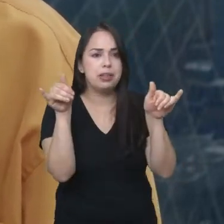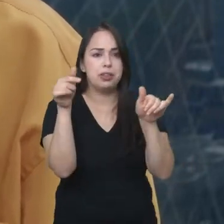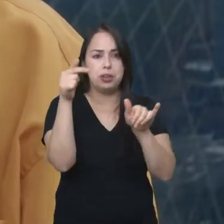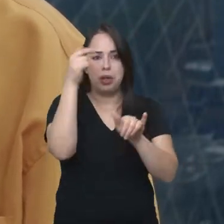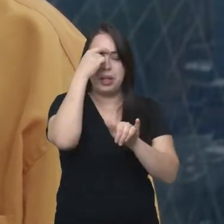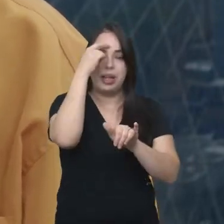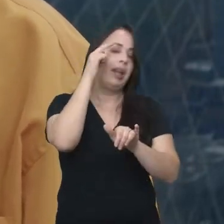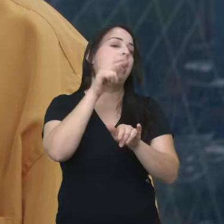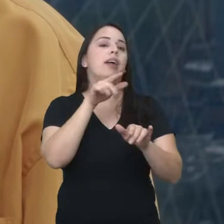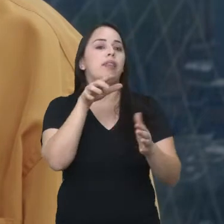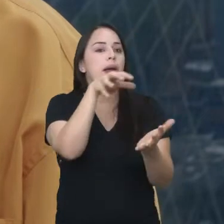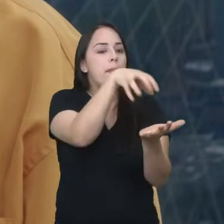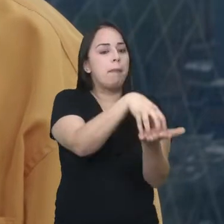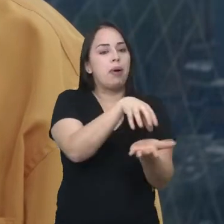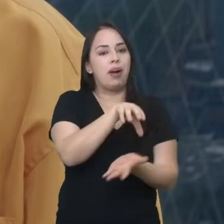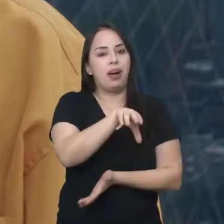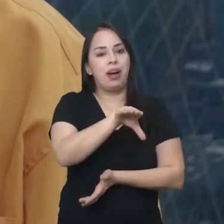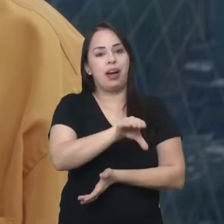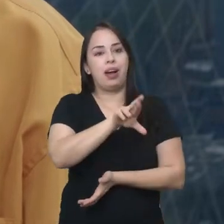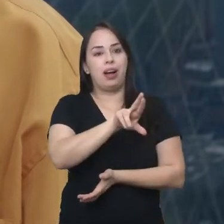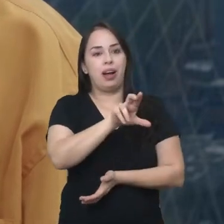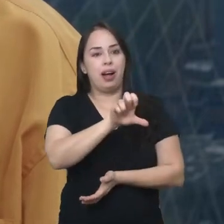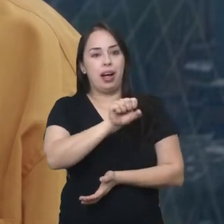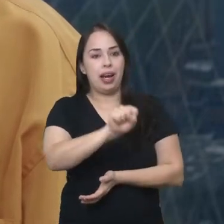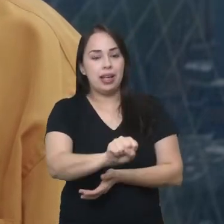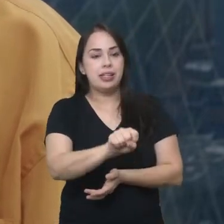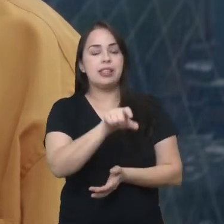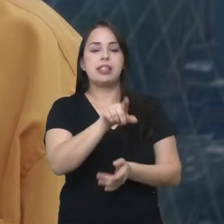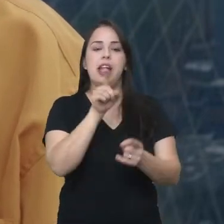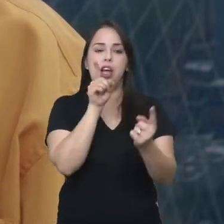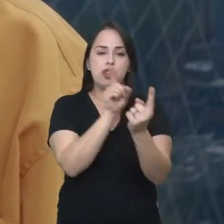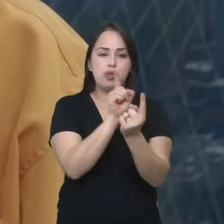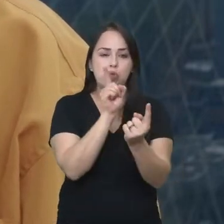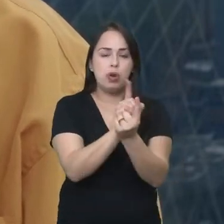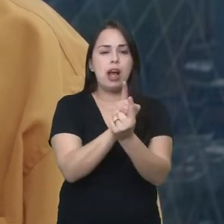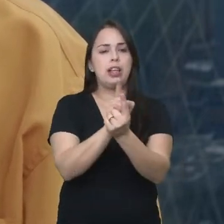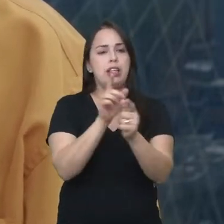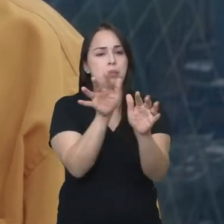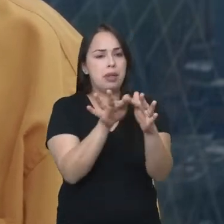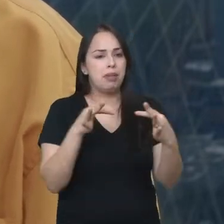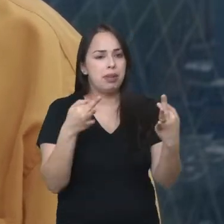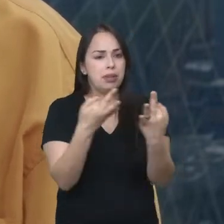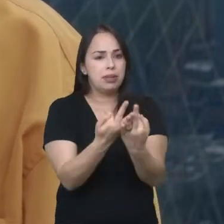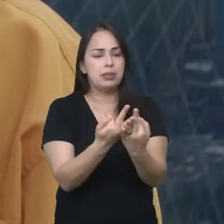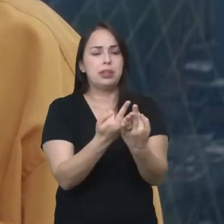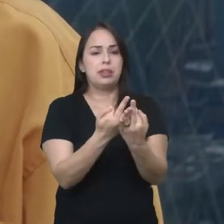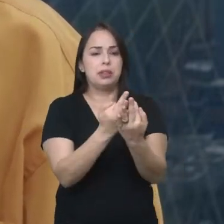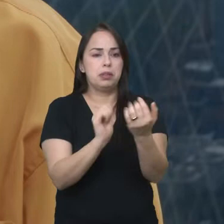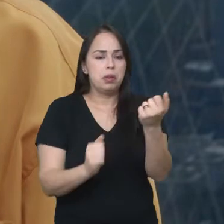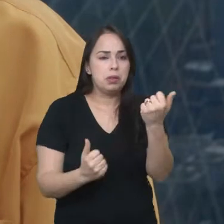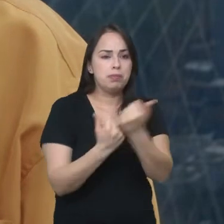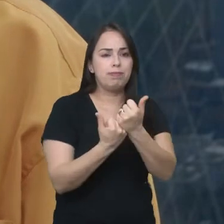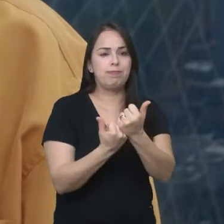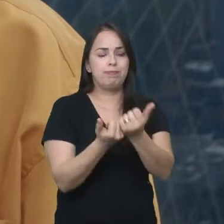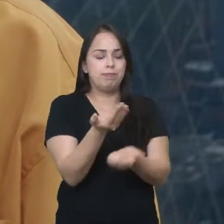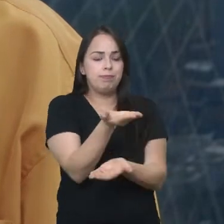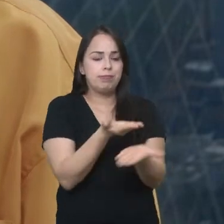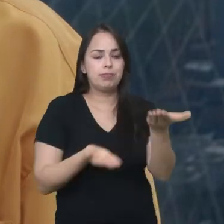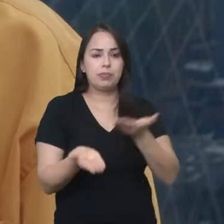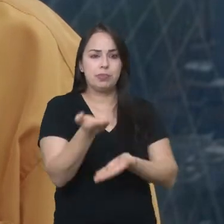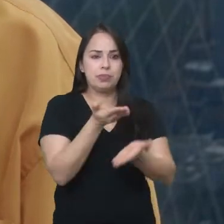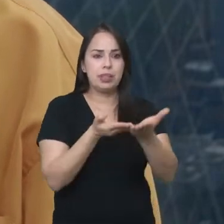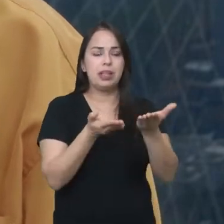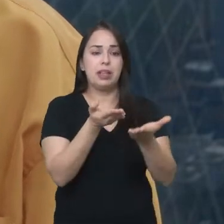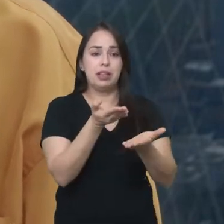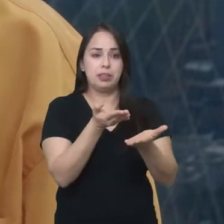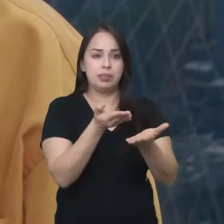CRAS, que vai fazer o trabalho para atender a demanda dessa família, né? Oferecendo o fortalecimento de vínculos ali, fazendo um trabalho de